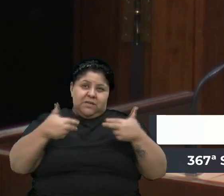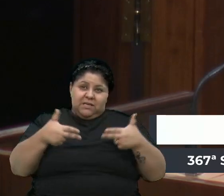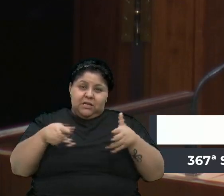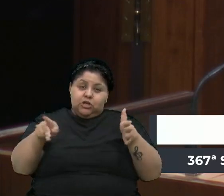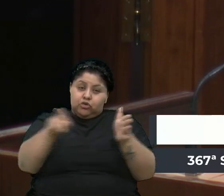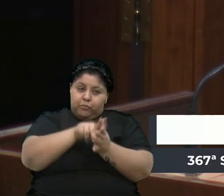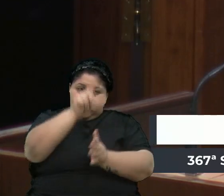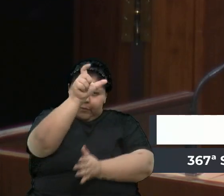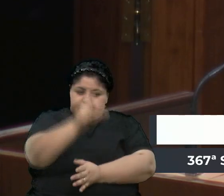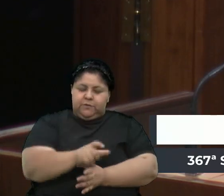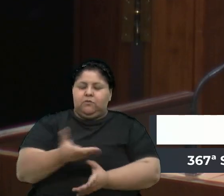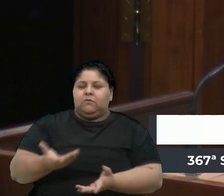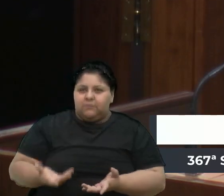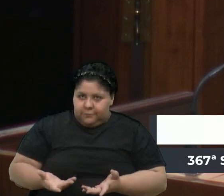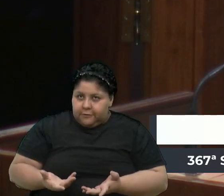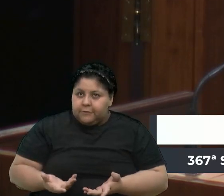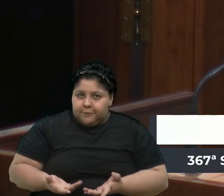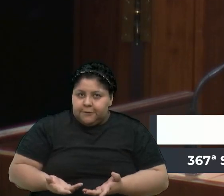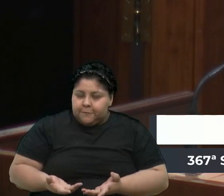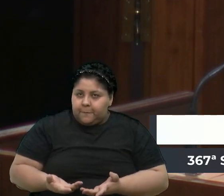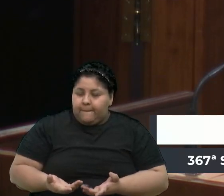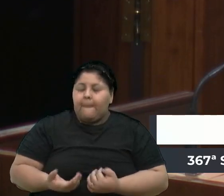cidadão.